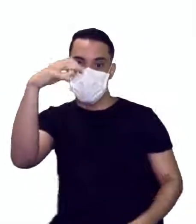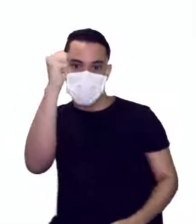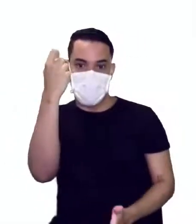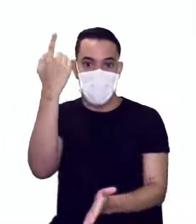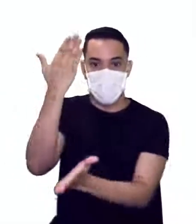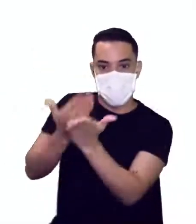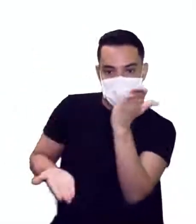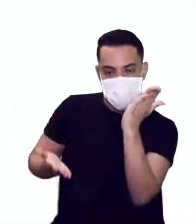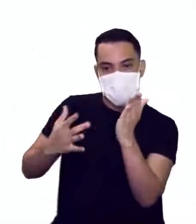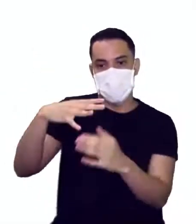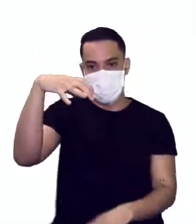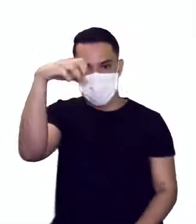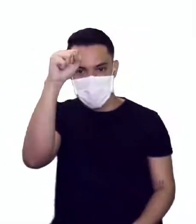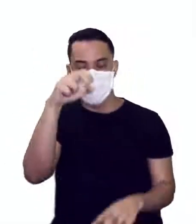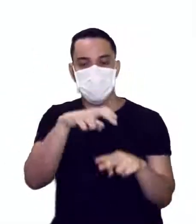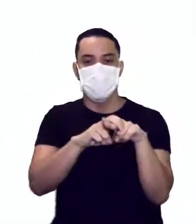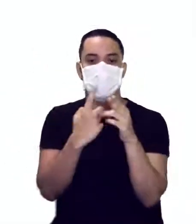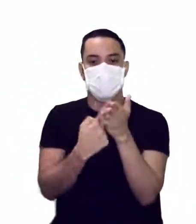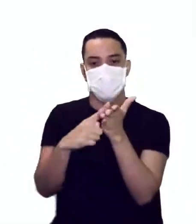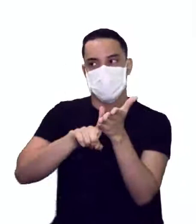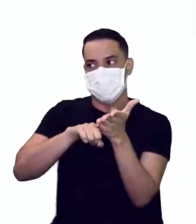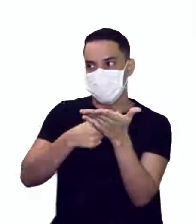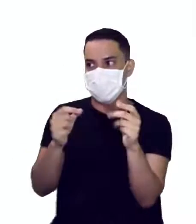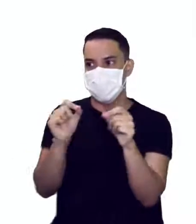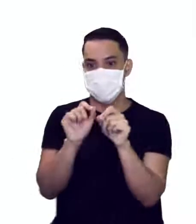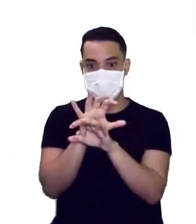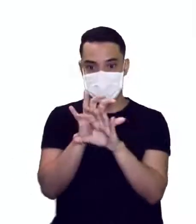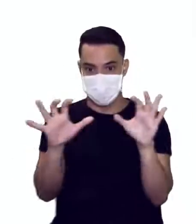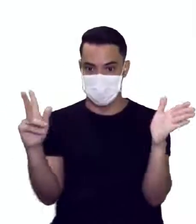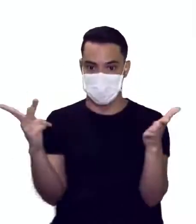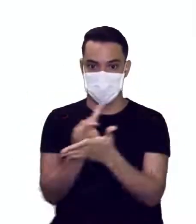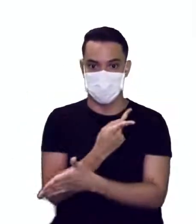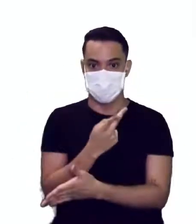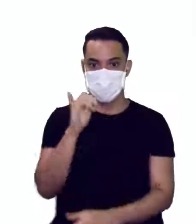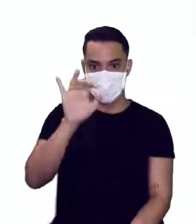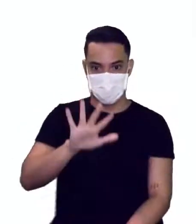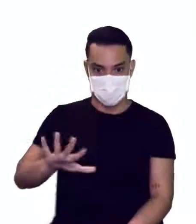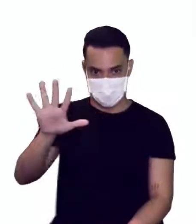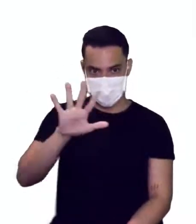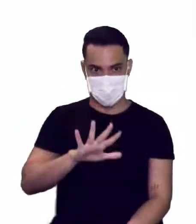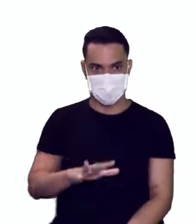ali vocês podem ver que, ó, atritar, ó, o que aconteceu na imagem,